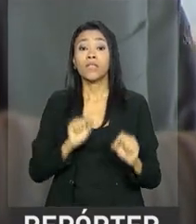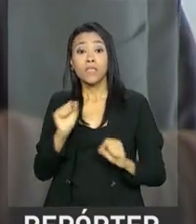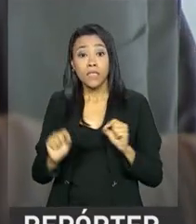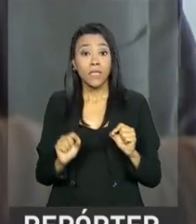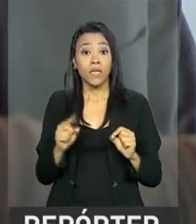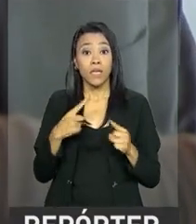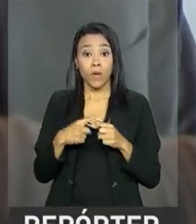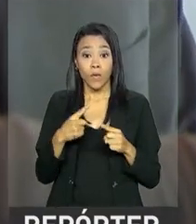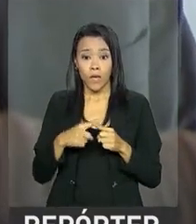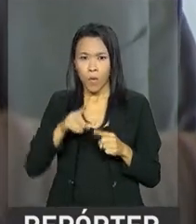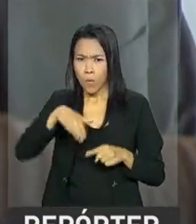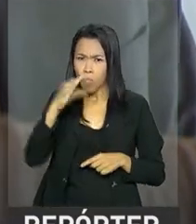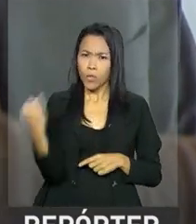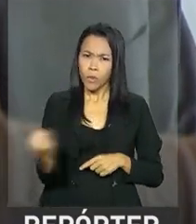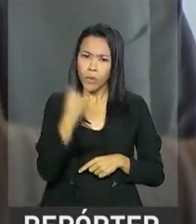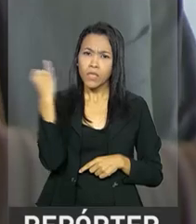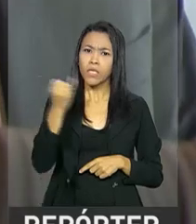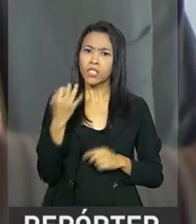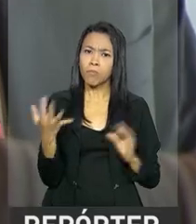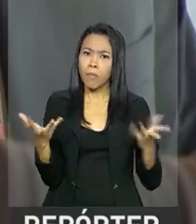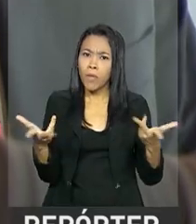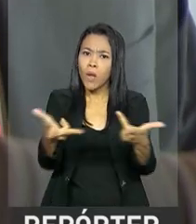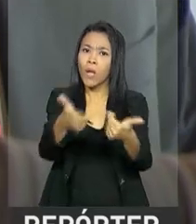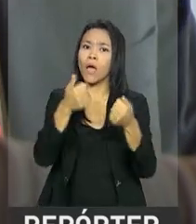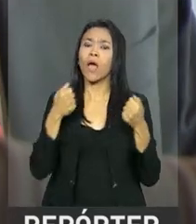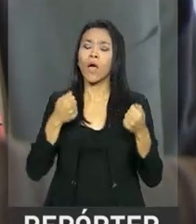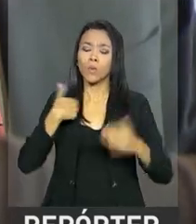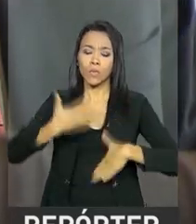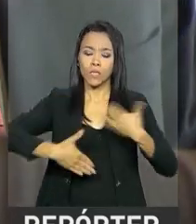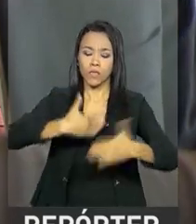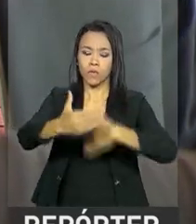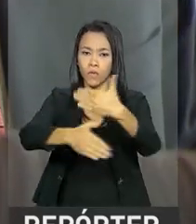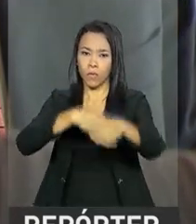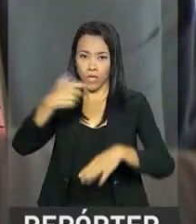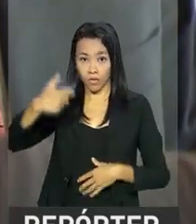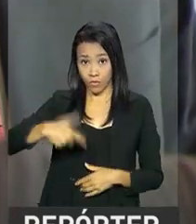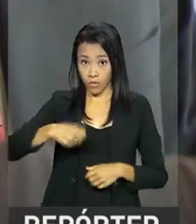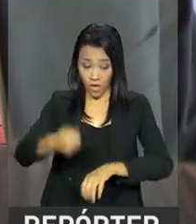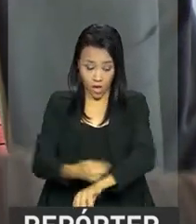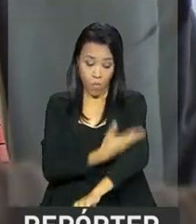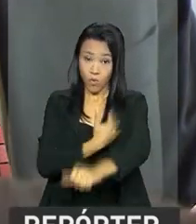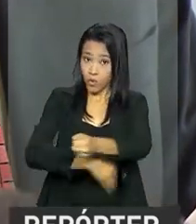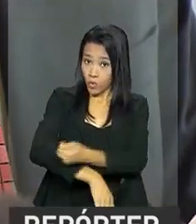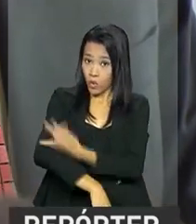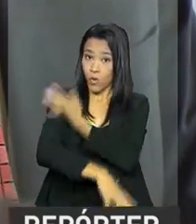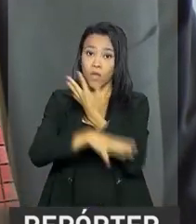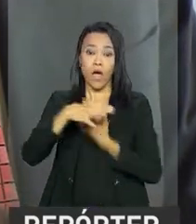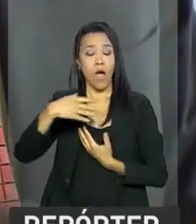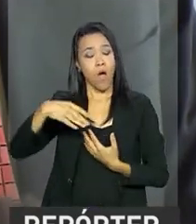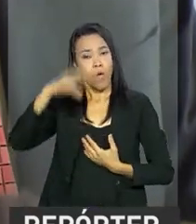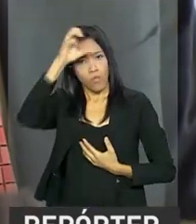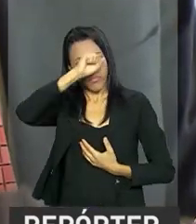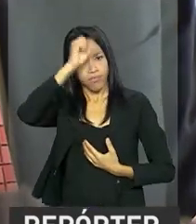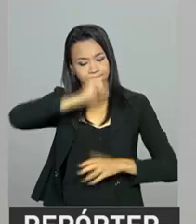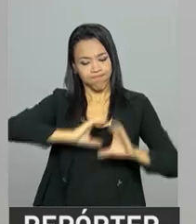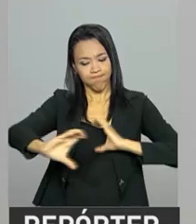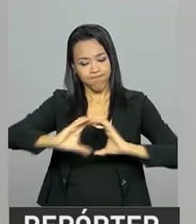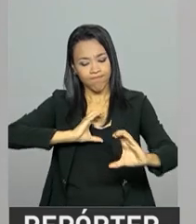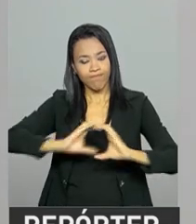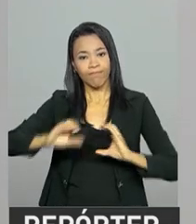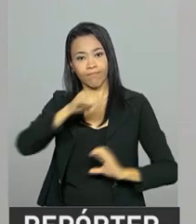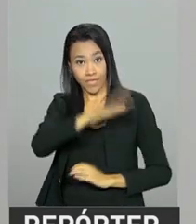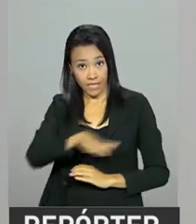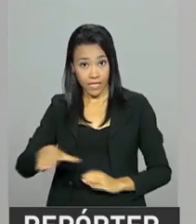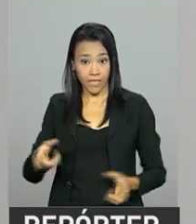é muito importante para melhorar o emocional comunicativo e social da criança